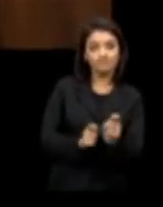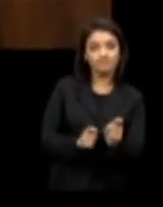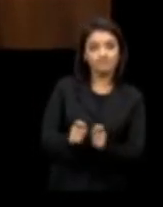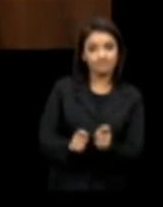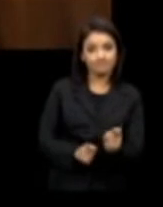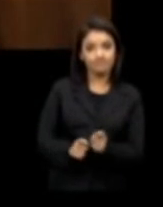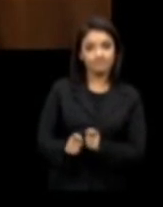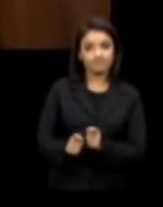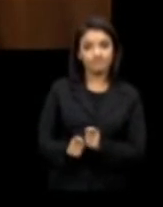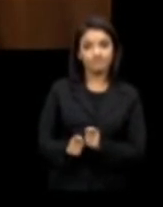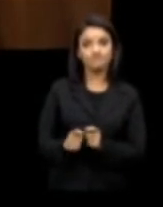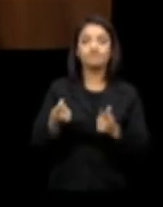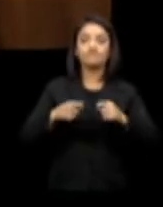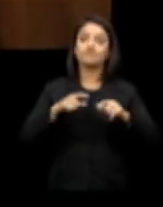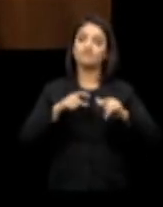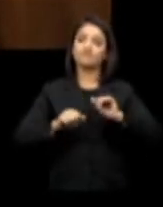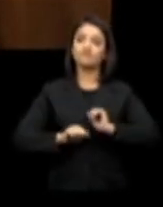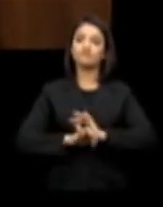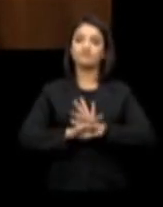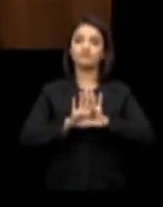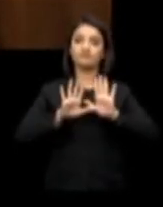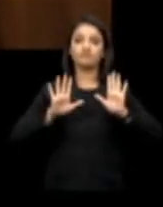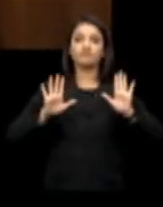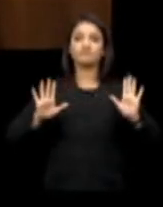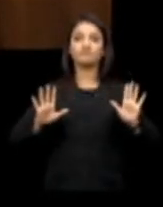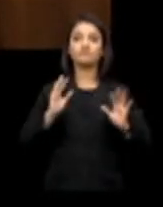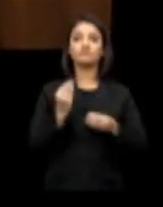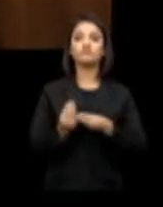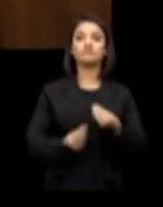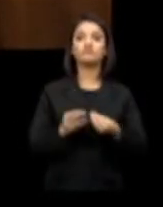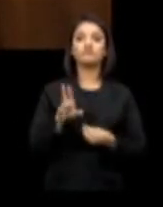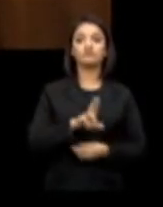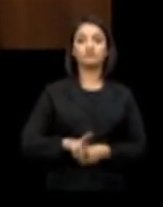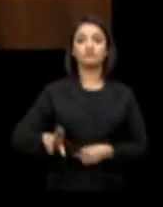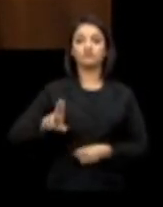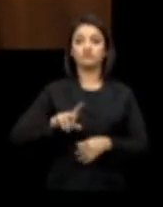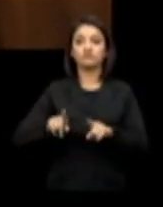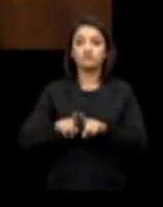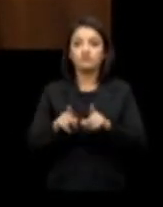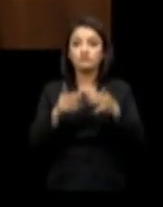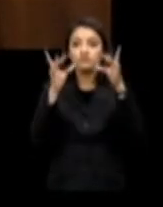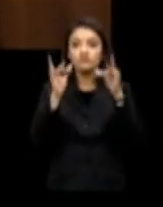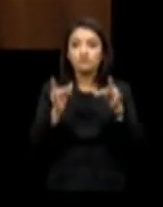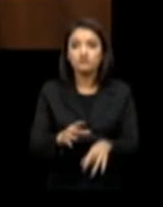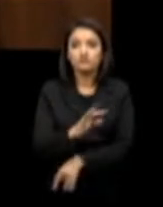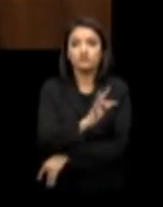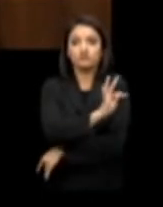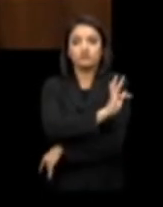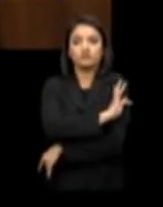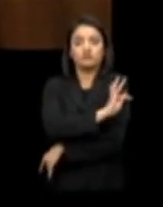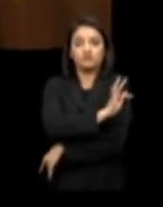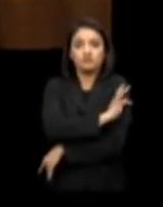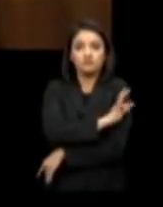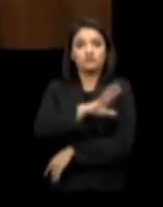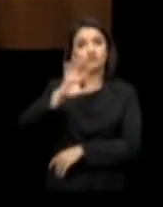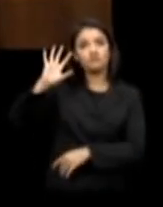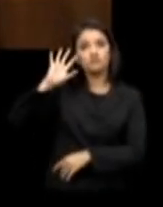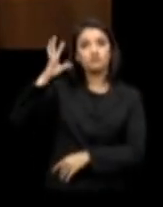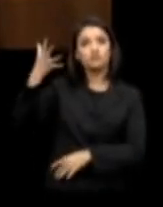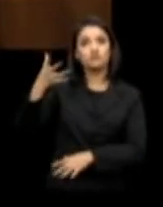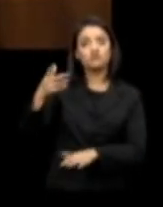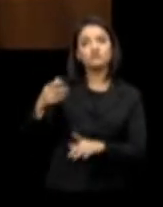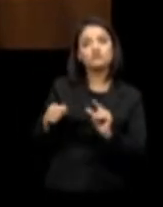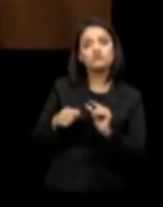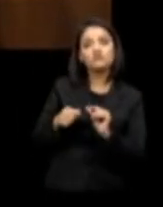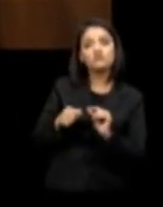sendo denominada transparência ativa. Isso importa em que também os detalhes técnicos e os processos decisórios que levaram à